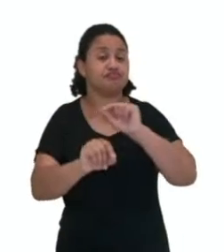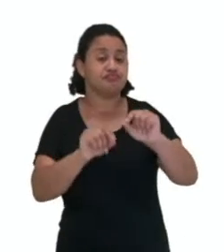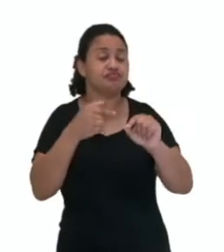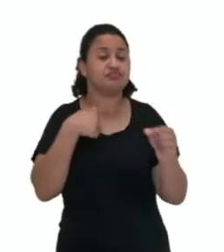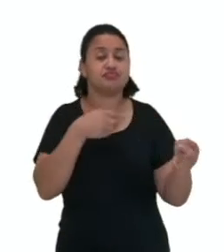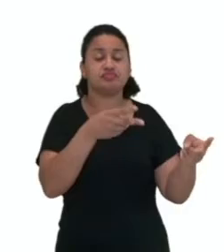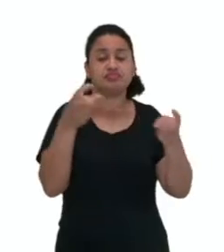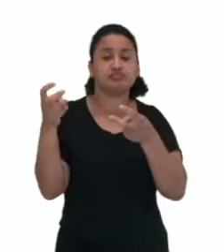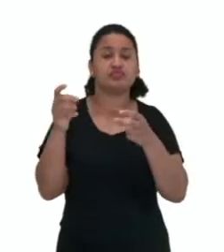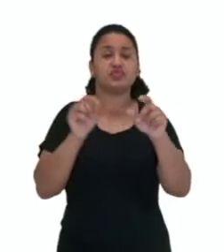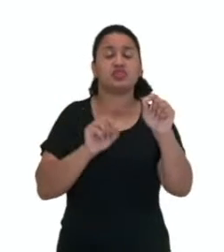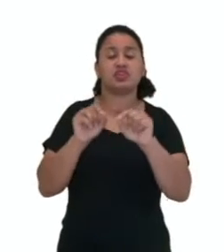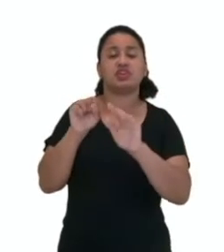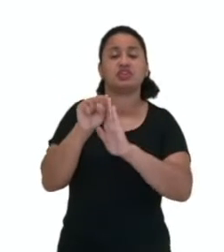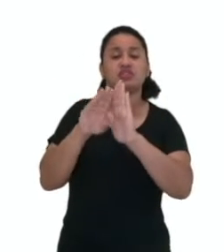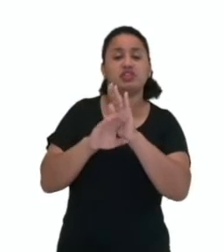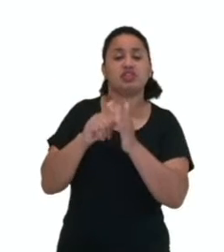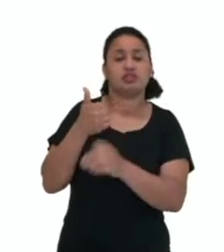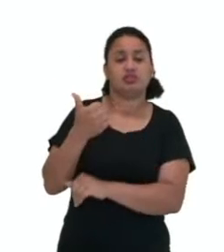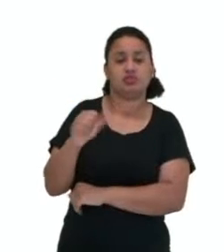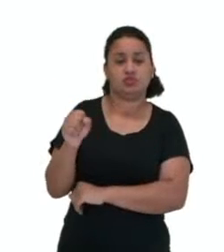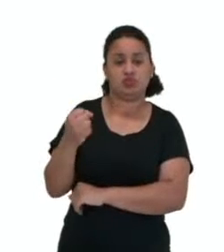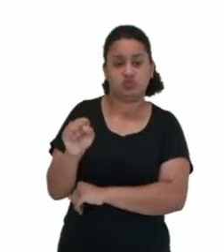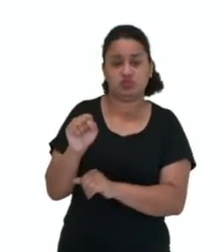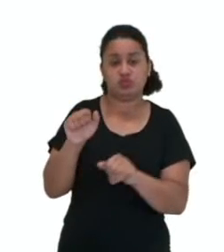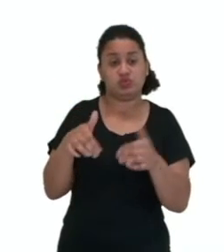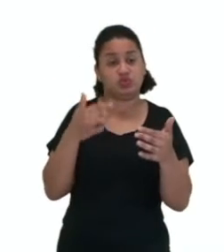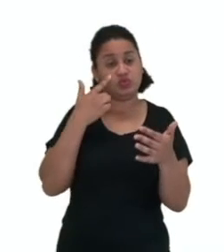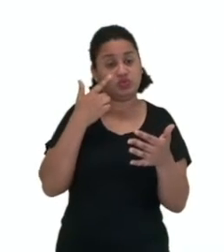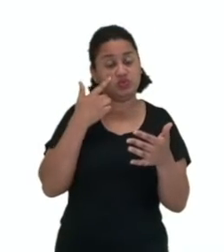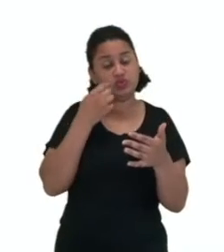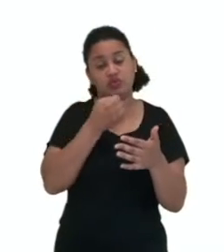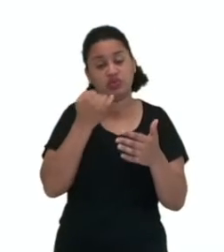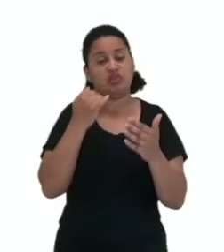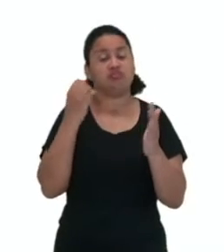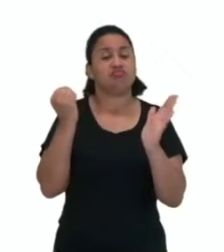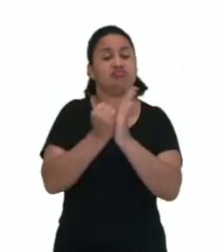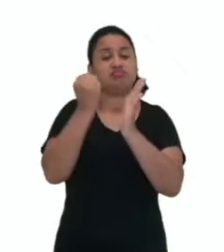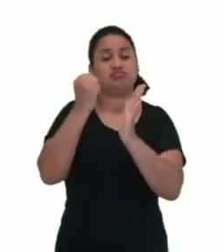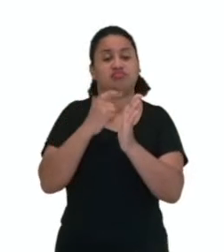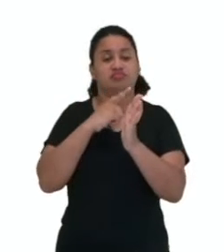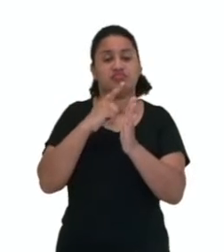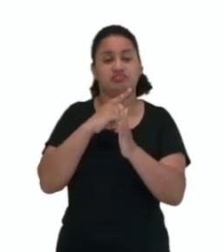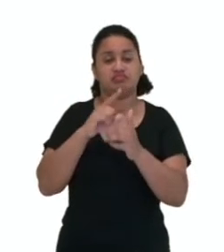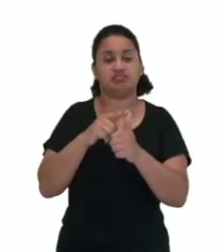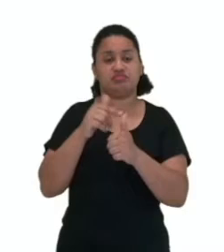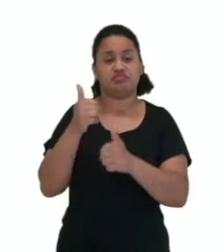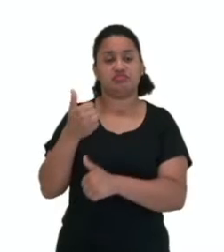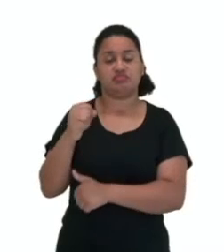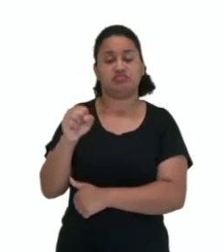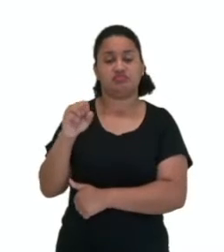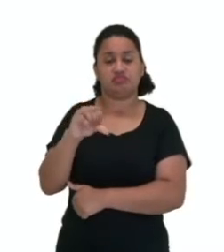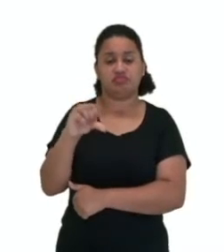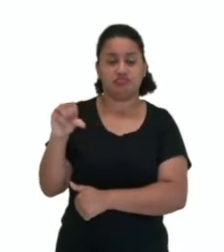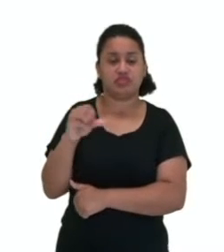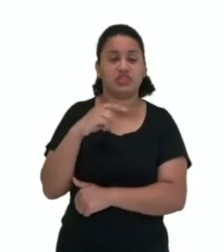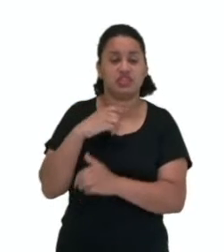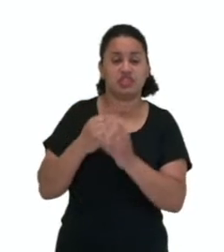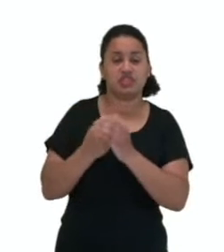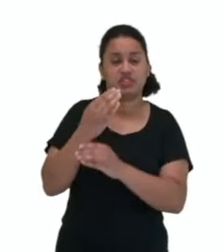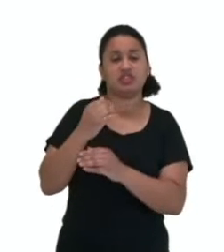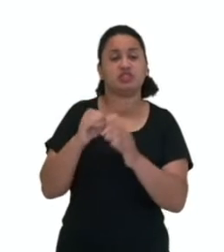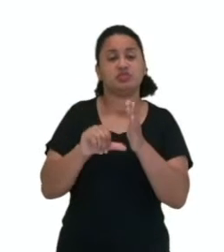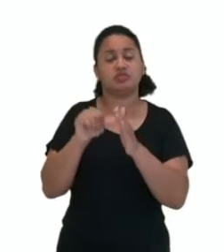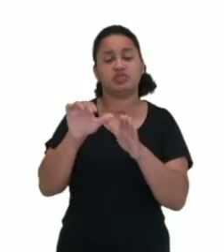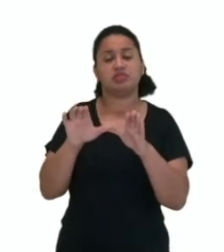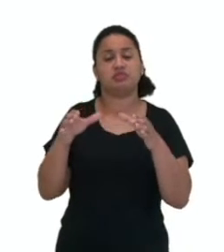ela remonta do século XVIII. Vamos ver alguns marcos lá. Em 1889, surgimento da primeira cooperativa